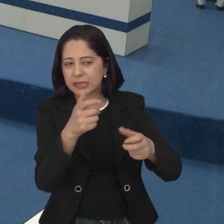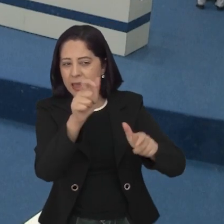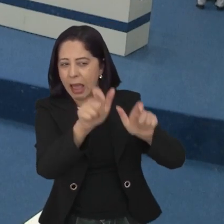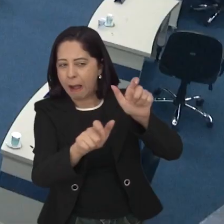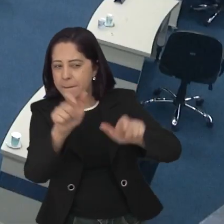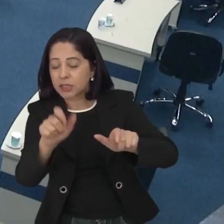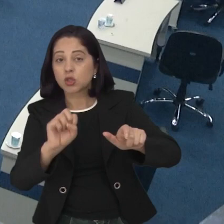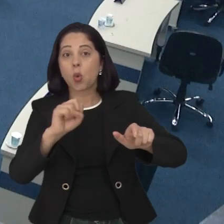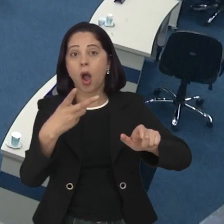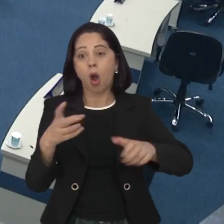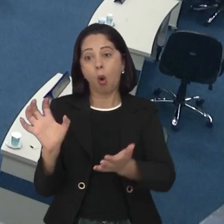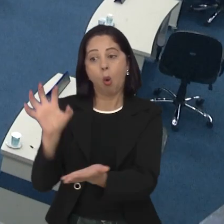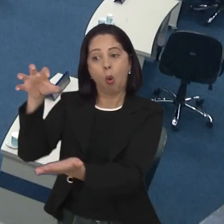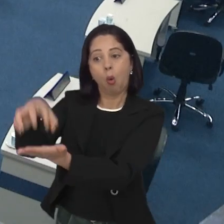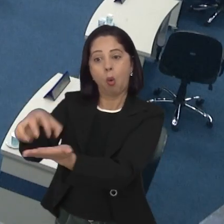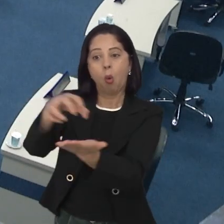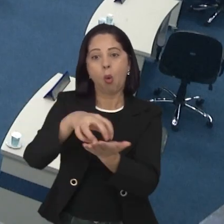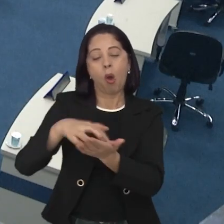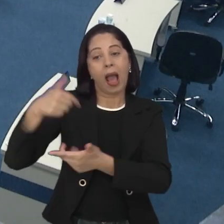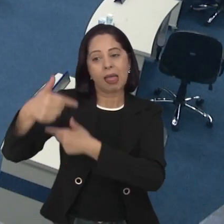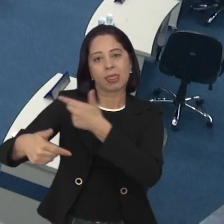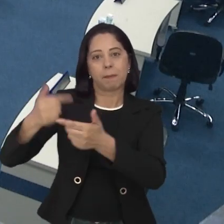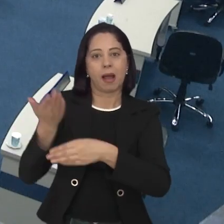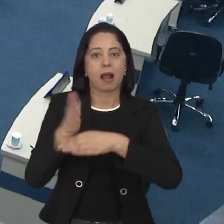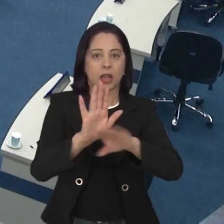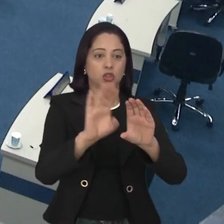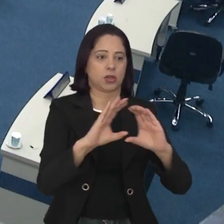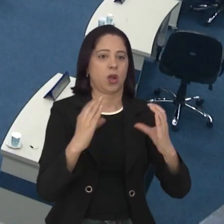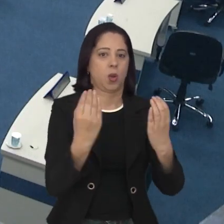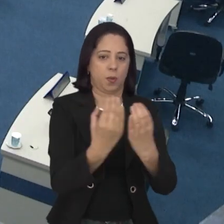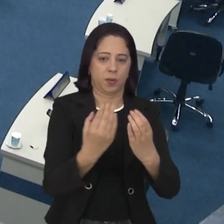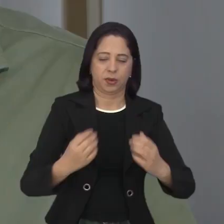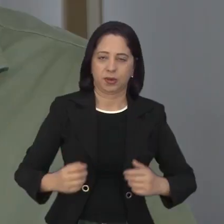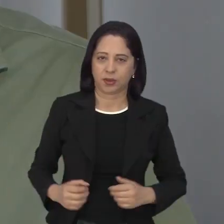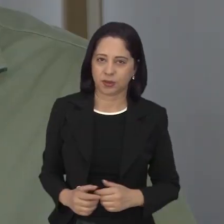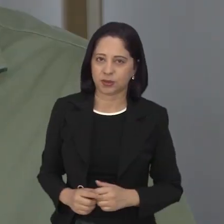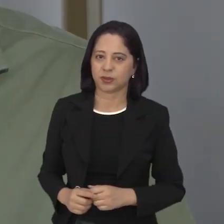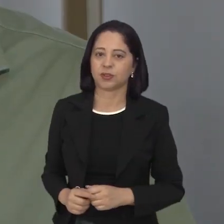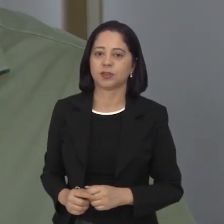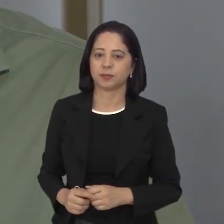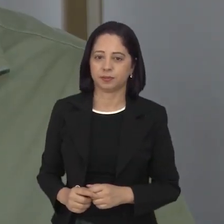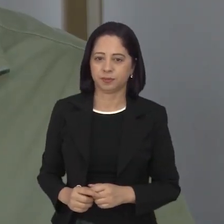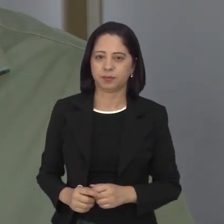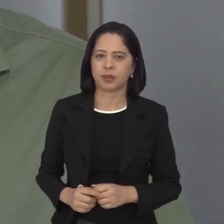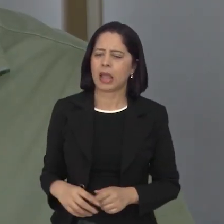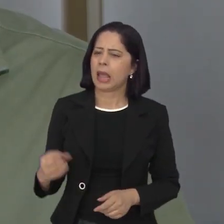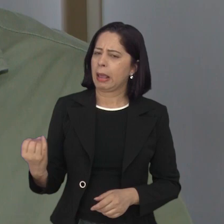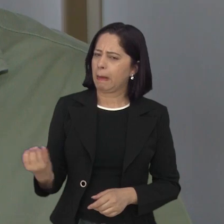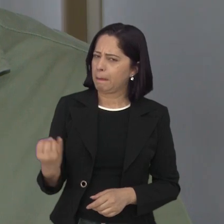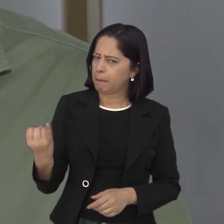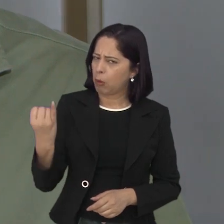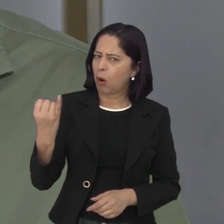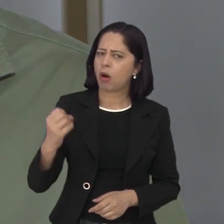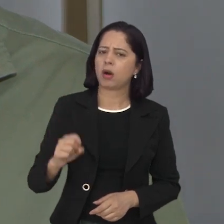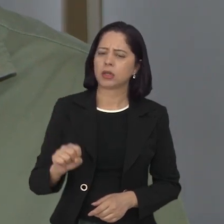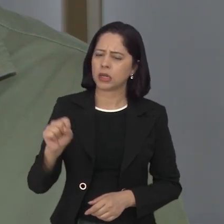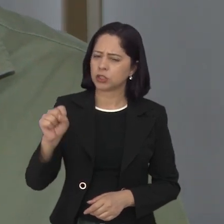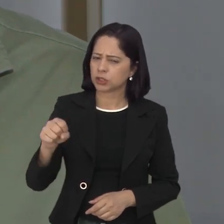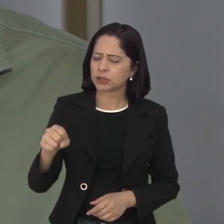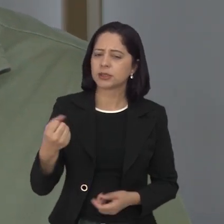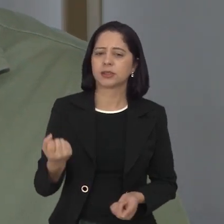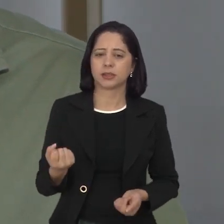instituições que são referência na prestação de serviços à comunidade importância é pegar uma